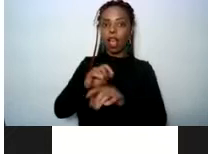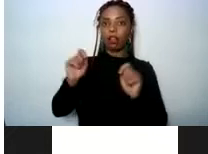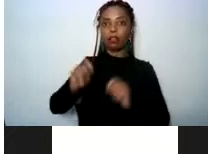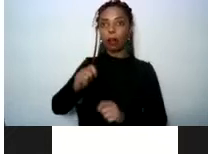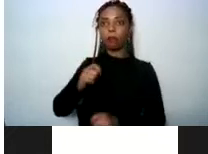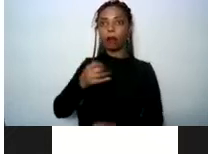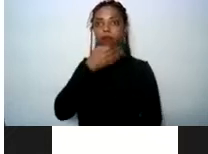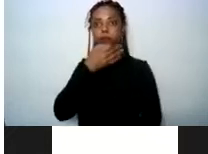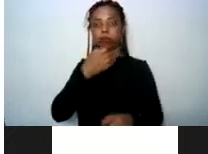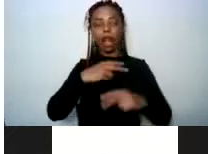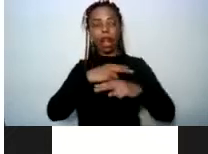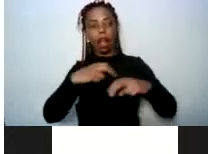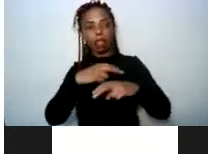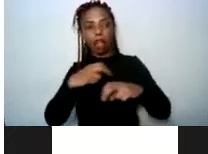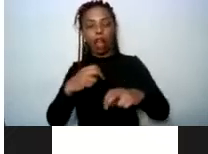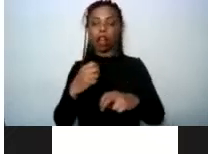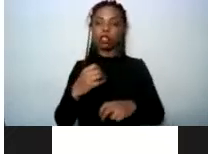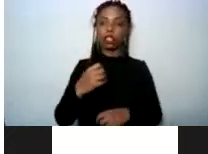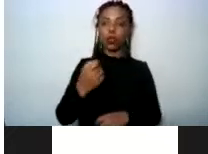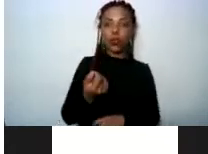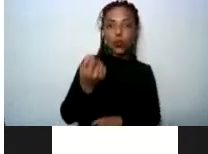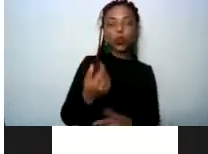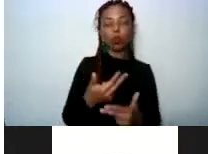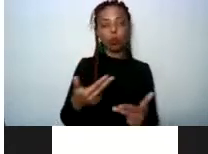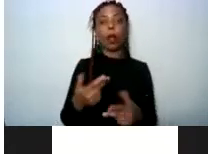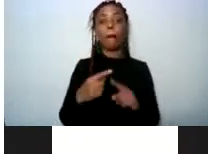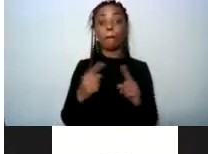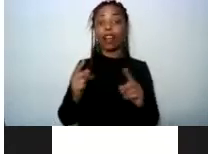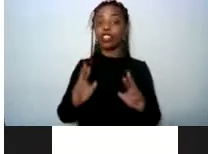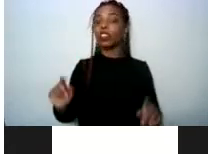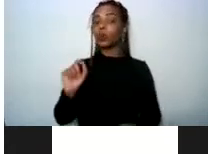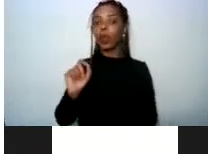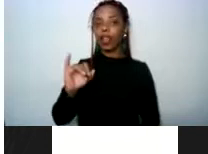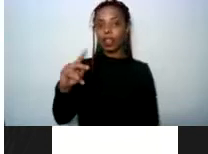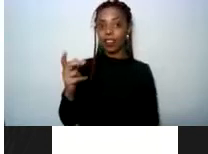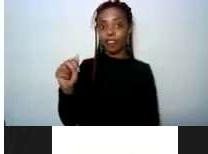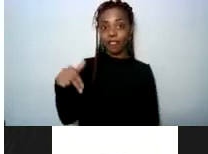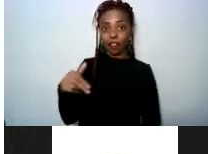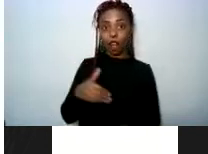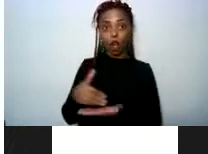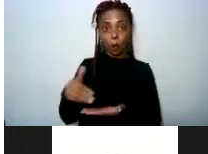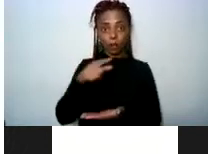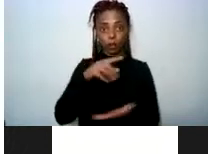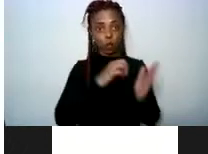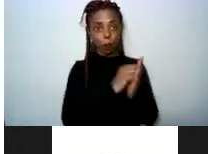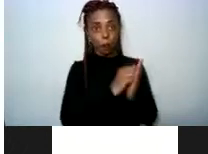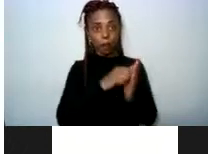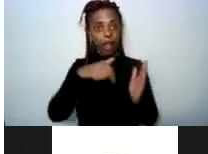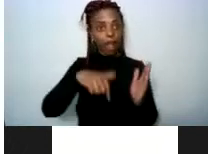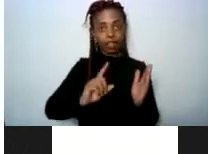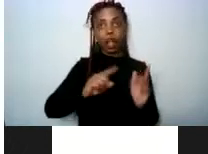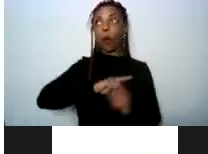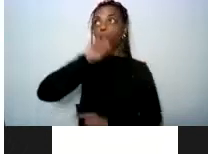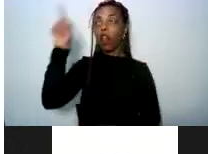análises e os estudos mas o que é mais diferente é que o IFAM ele se inicia em Brasília em vez de iniciar pela instância de